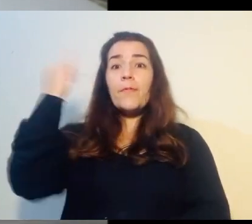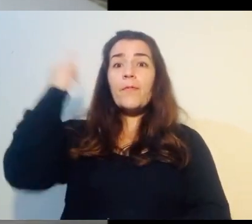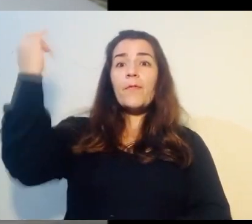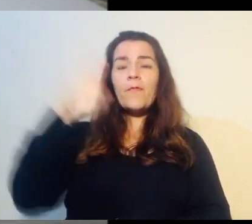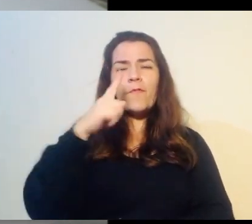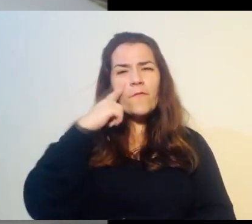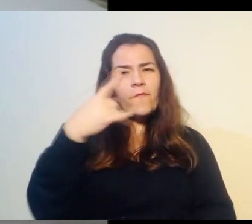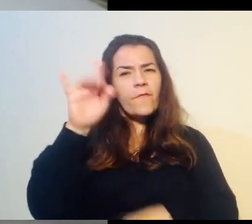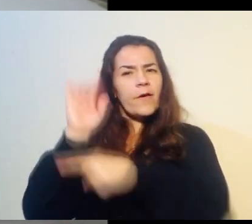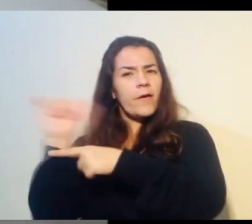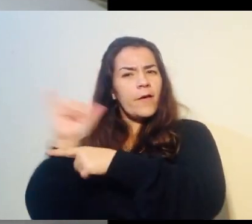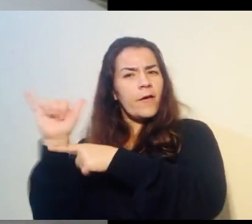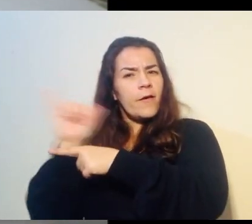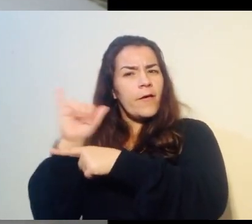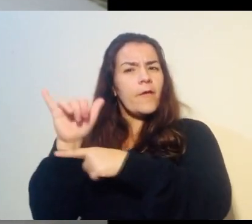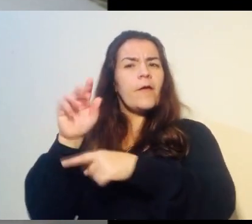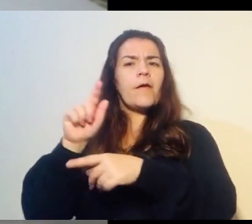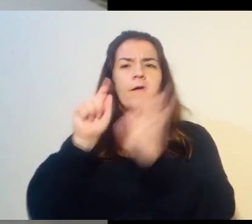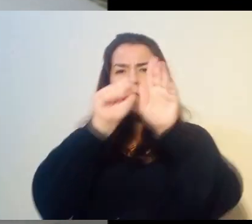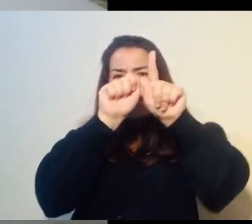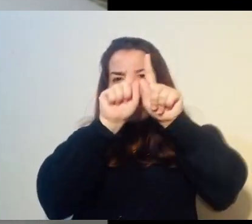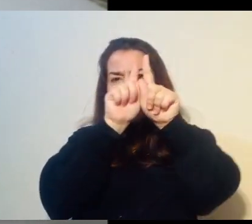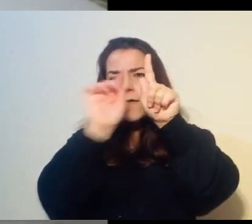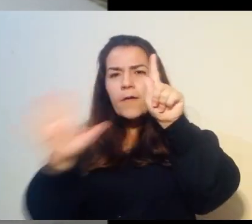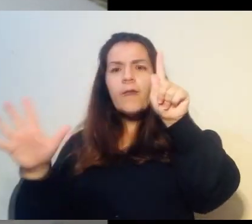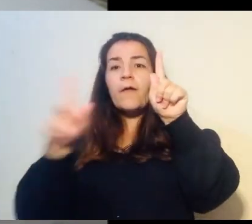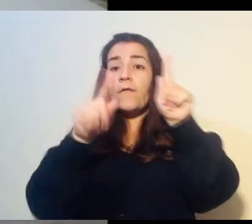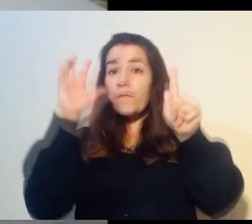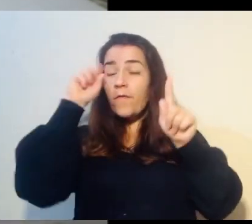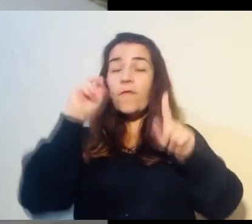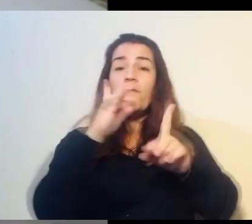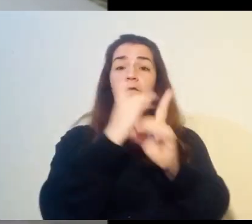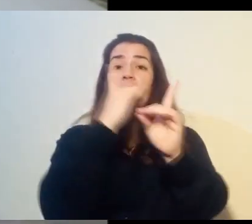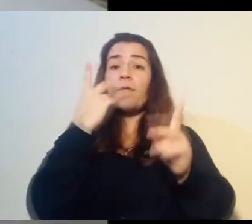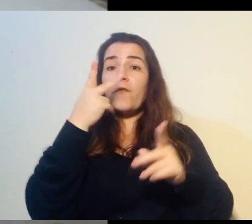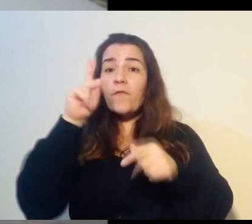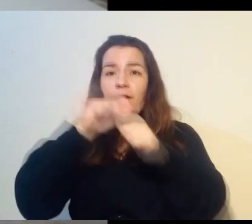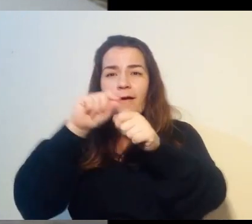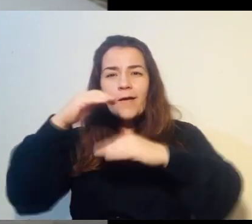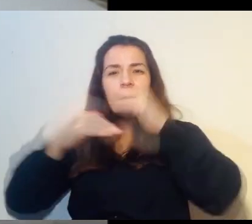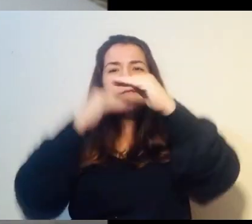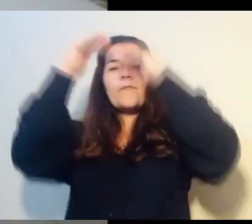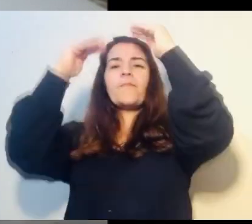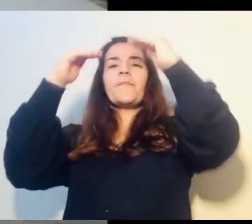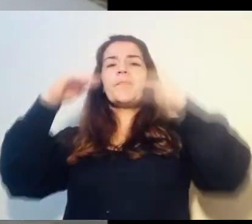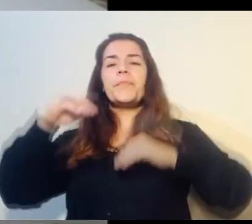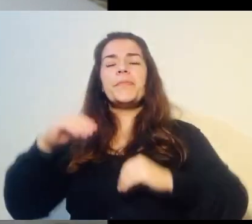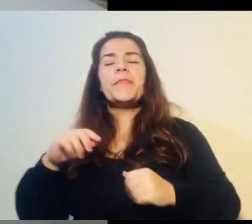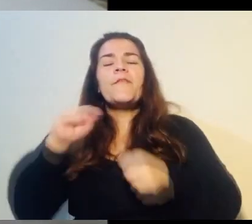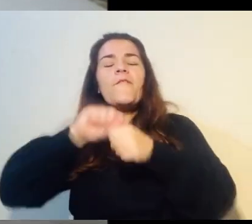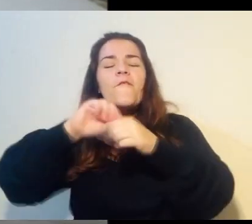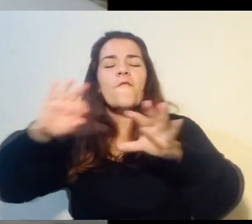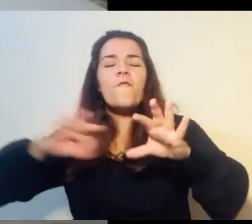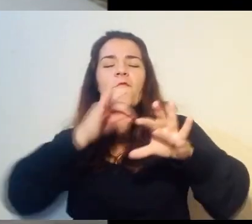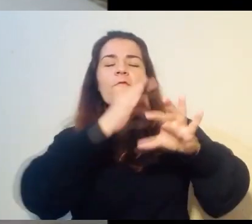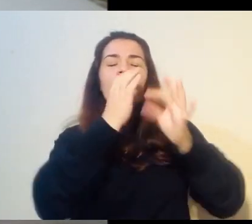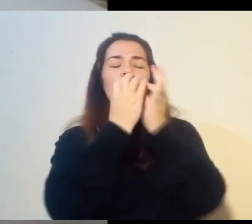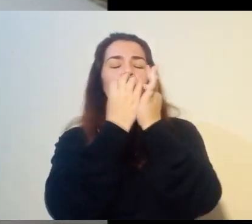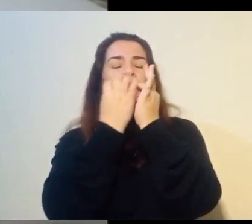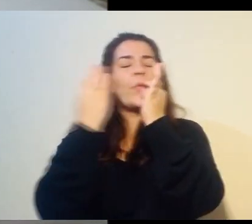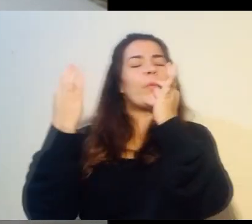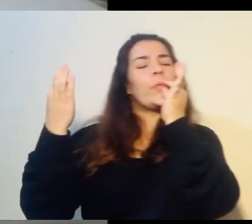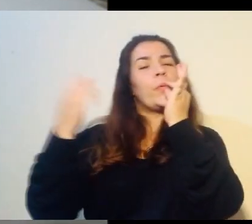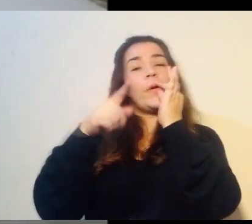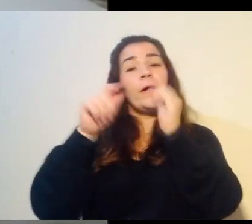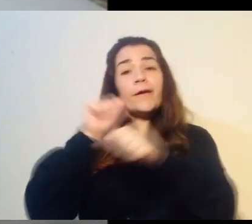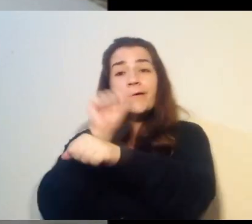e no YouTube vocês vão achar bastante, tá bom? E é isso. Essa foi a oficina de construção de pífano, de flauta